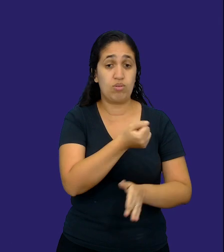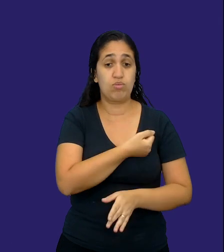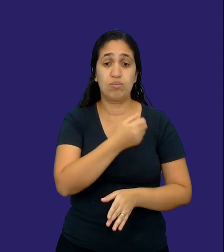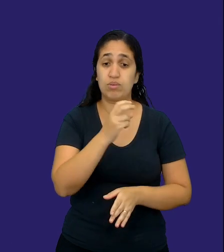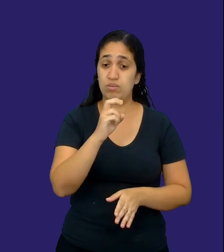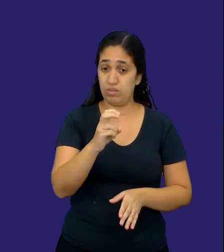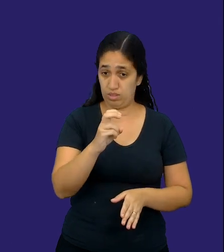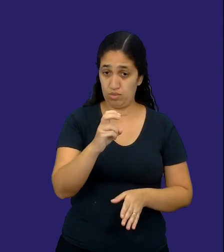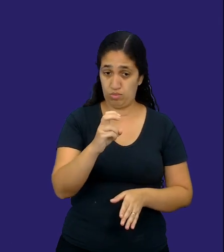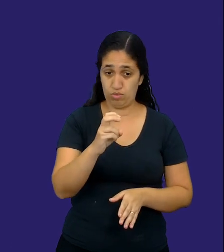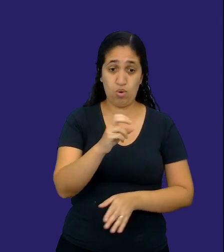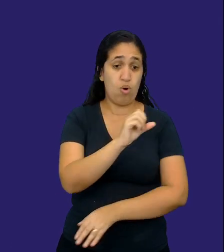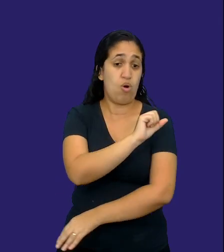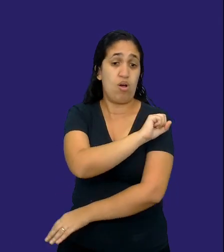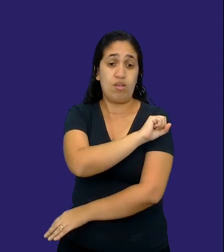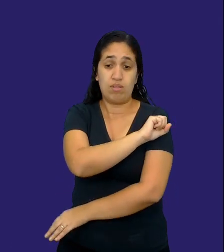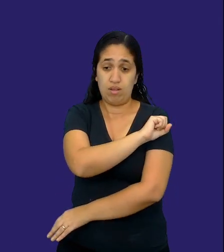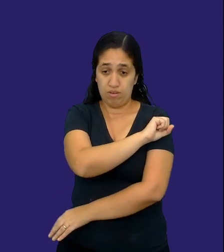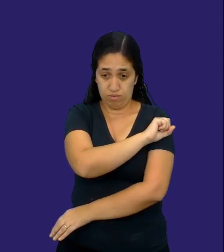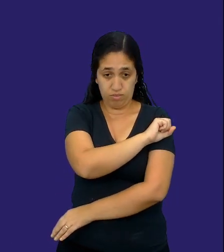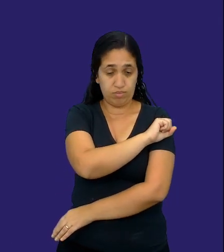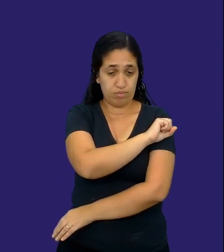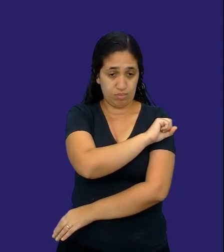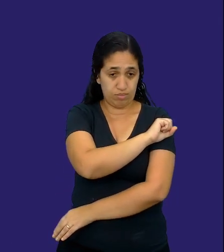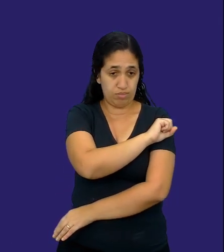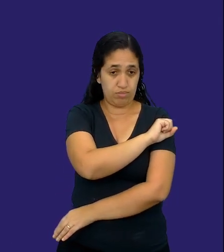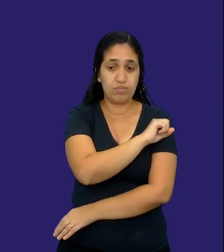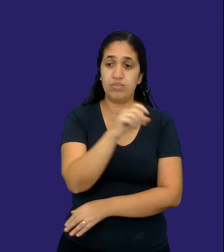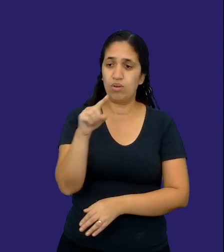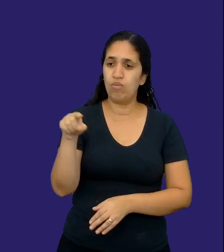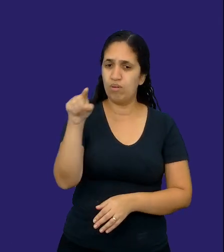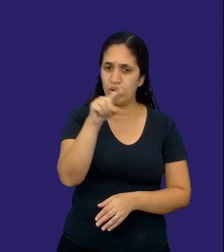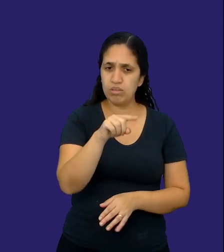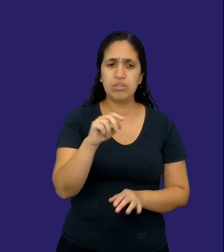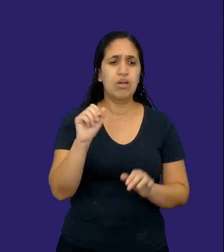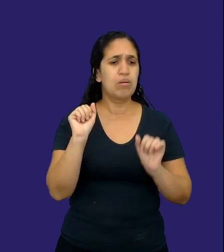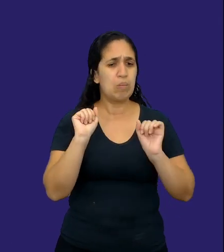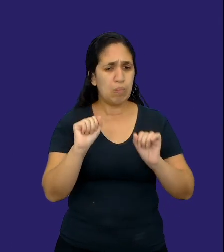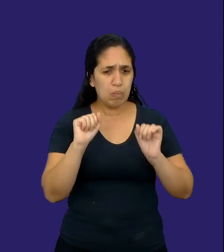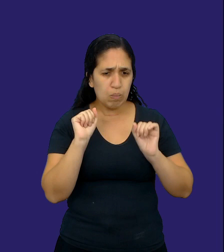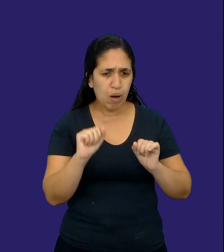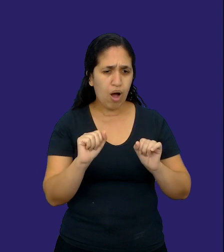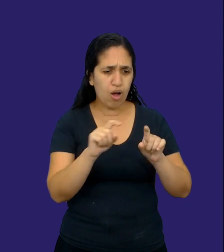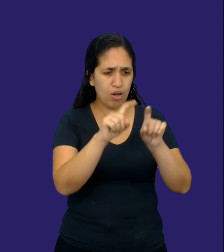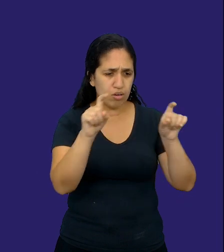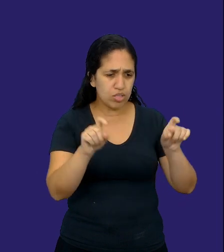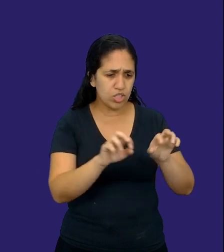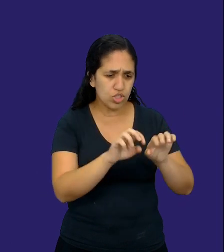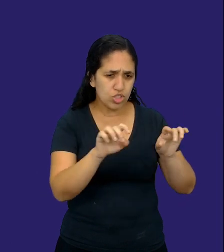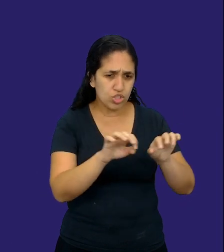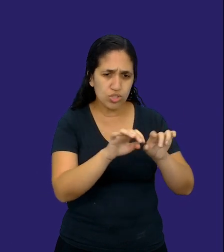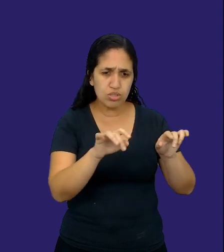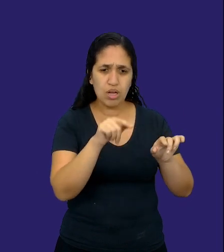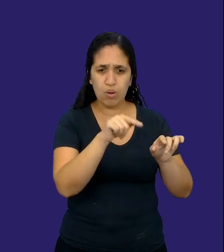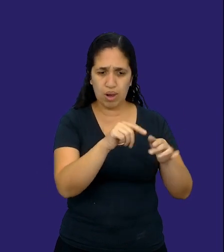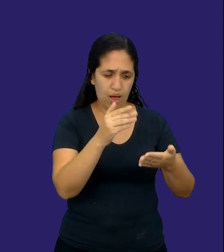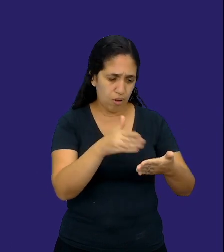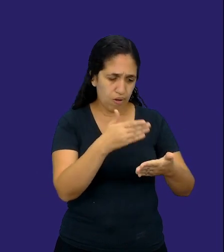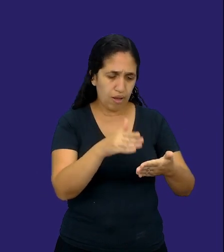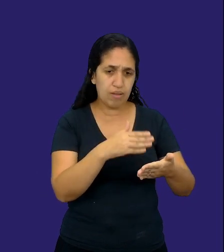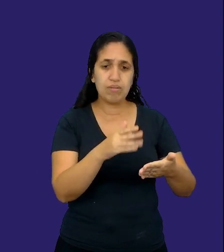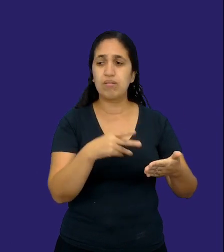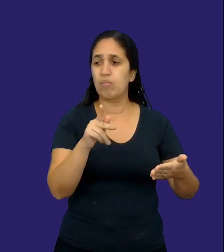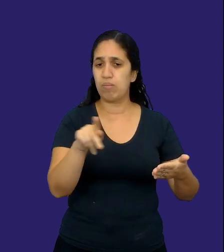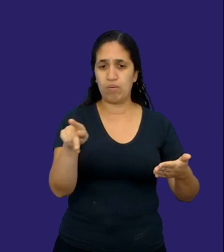do estudante do oitavo ano. Vocês podem também acessar o material digital, o caderno do professor, que vocês têm